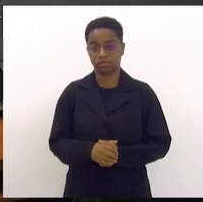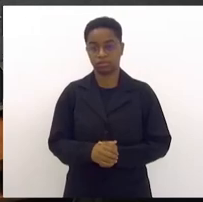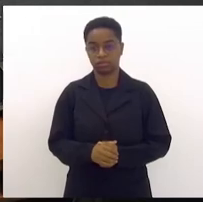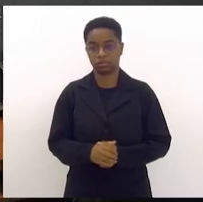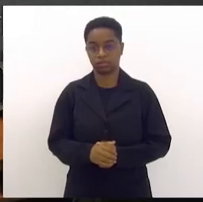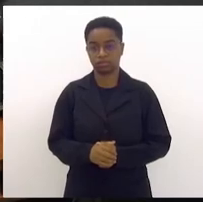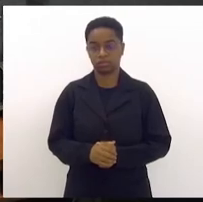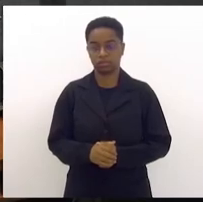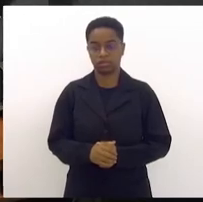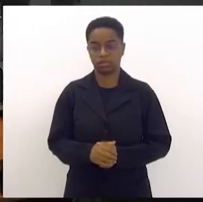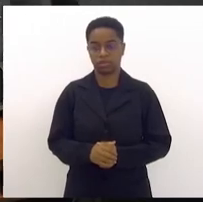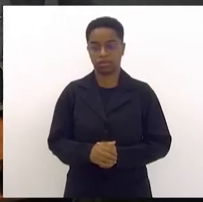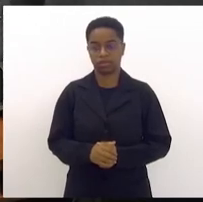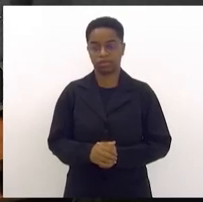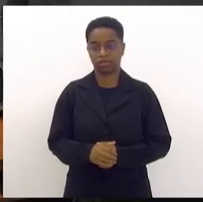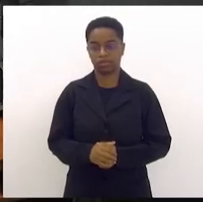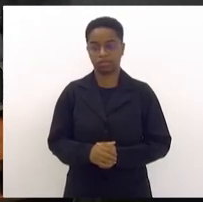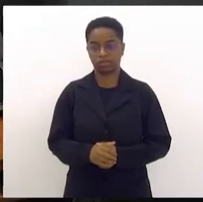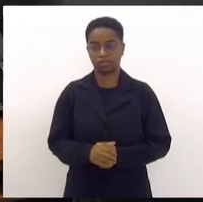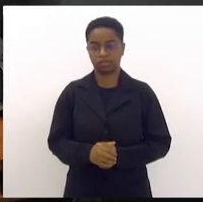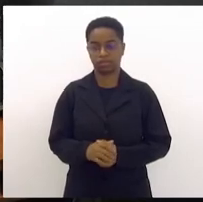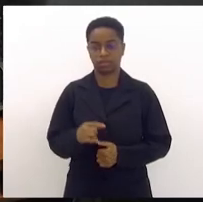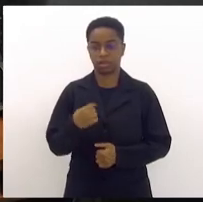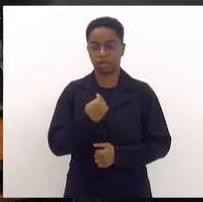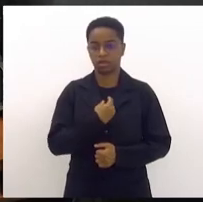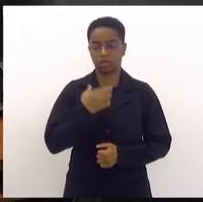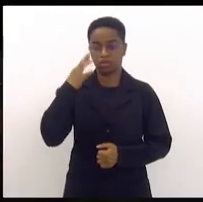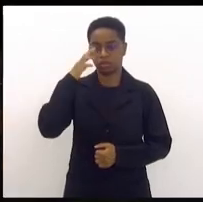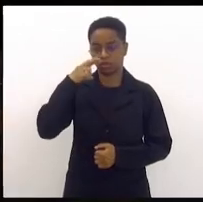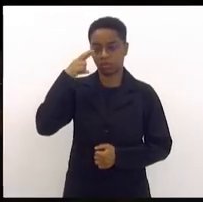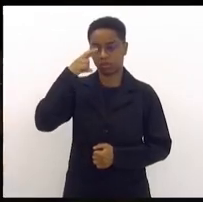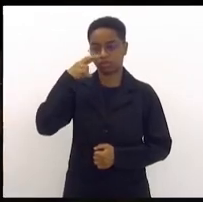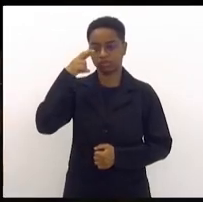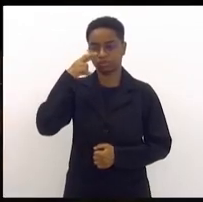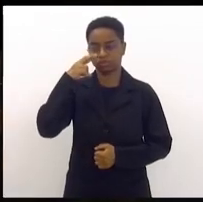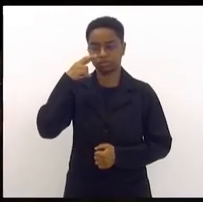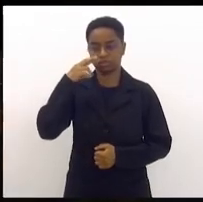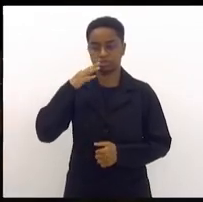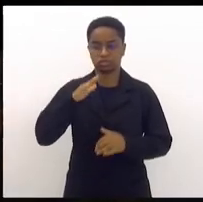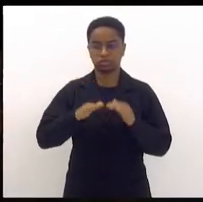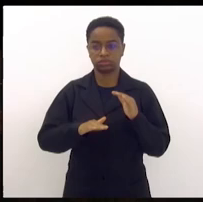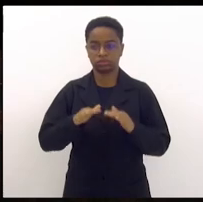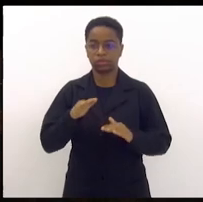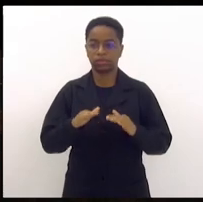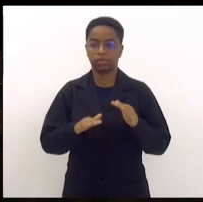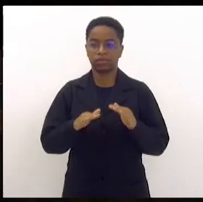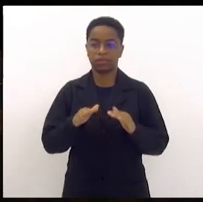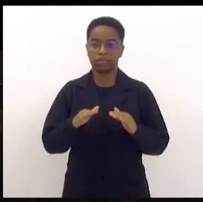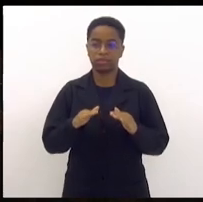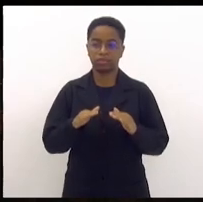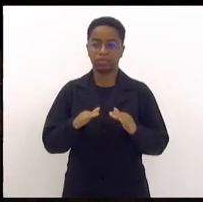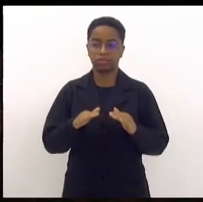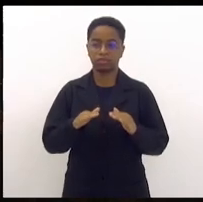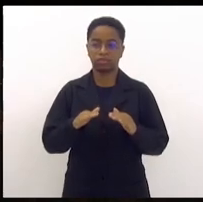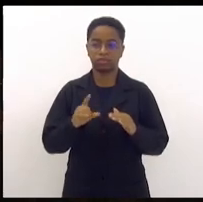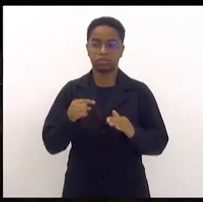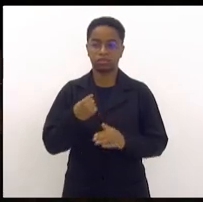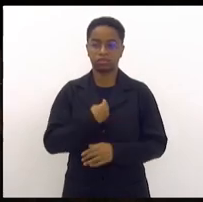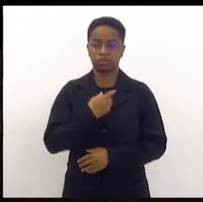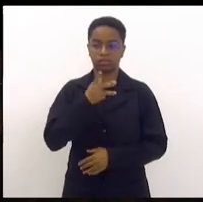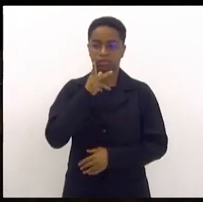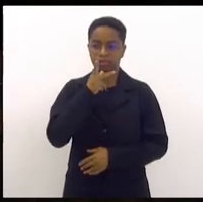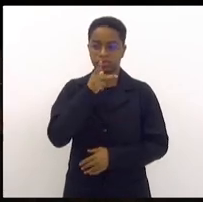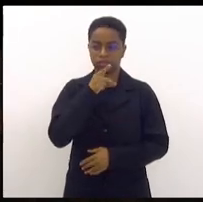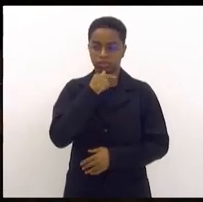muitas de nossas fiscalizações, às vezes a gente demora